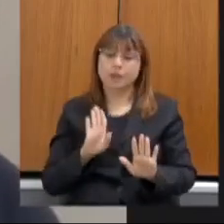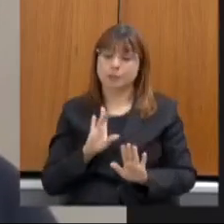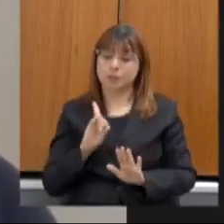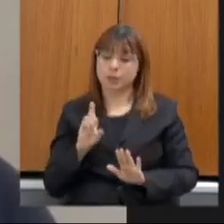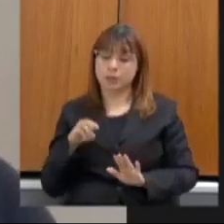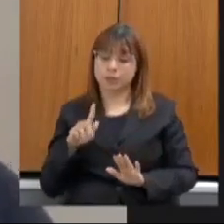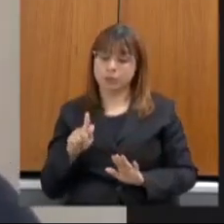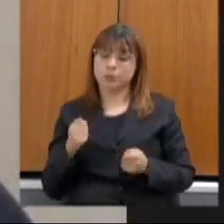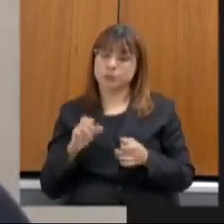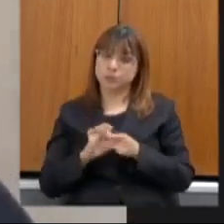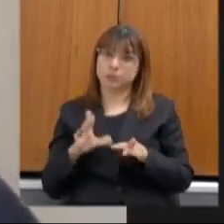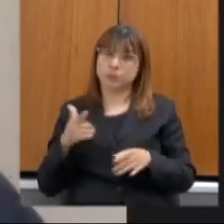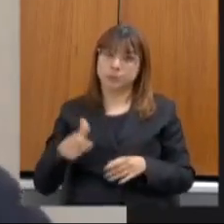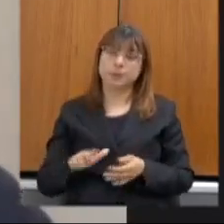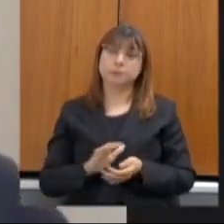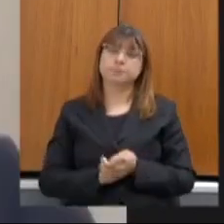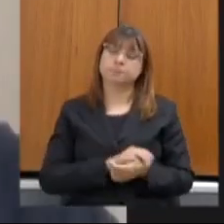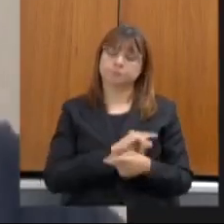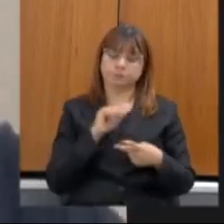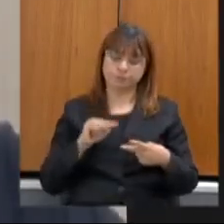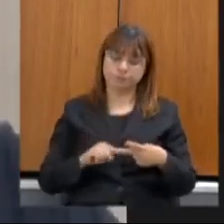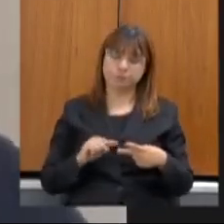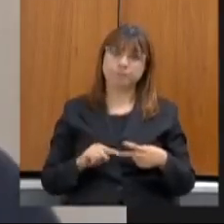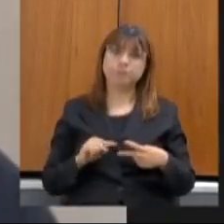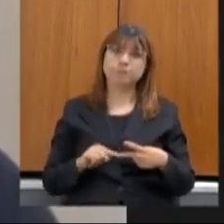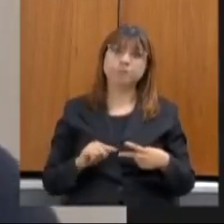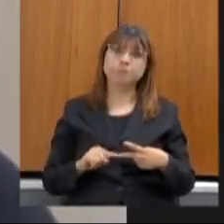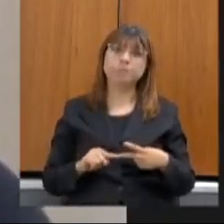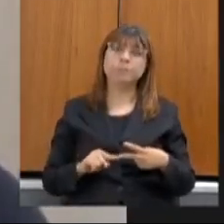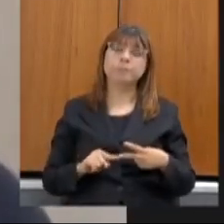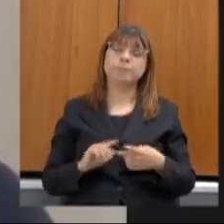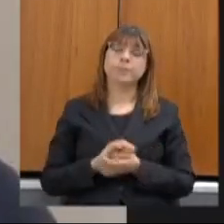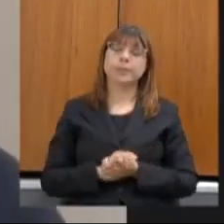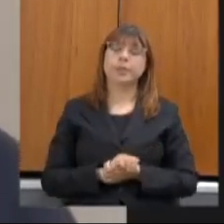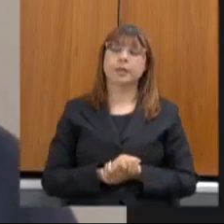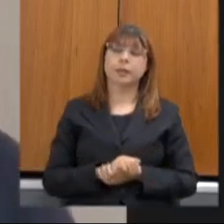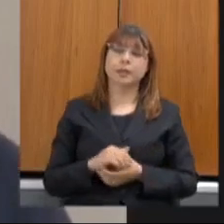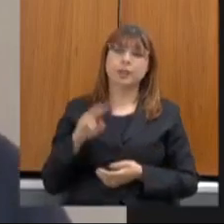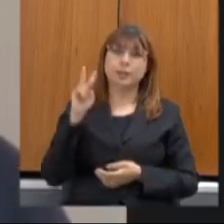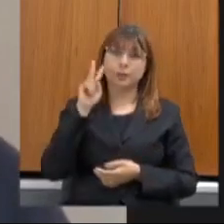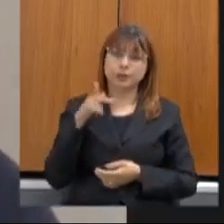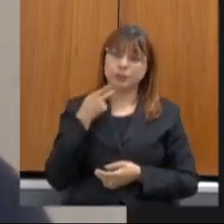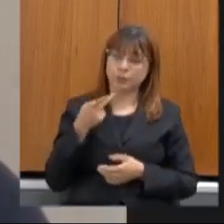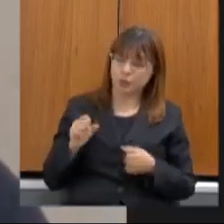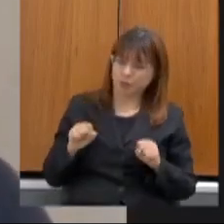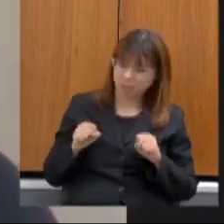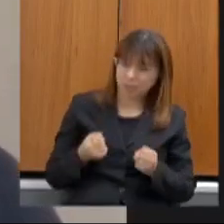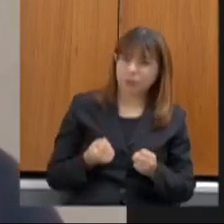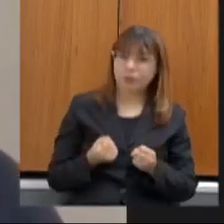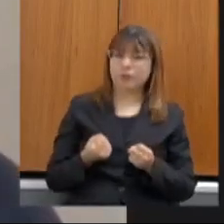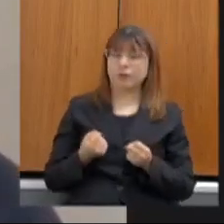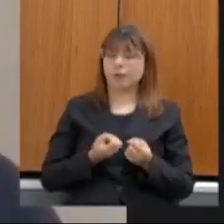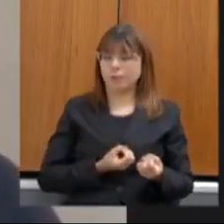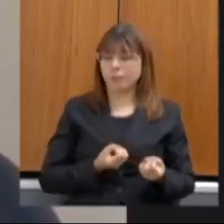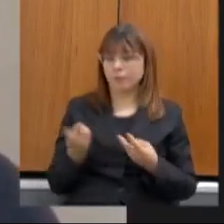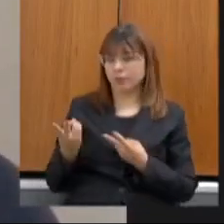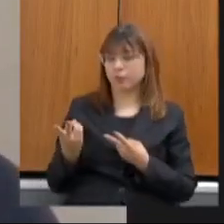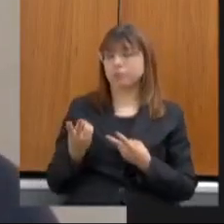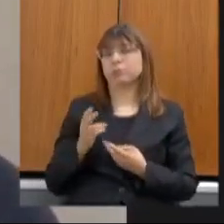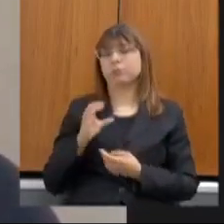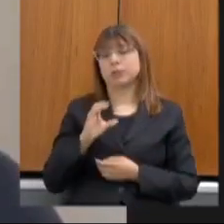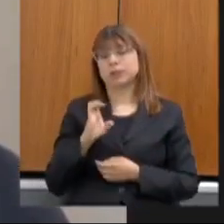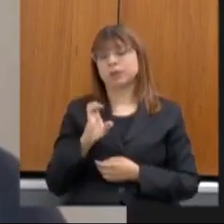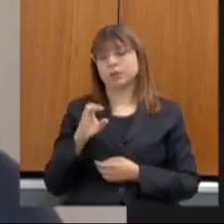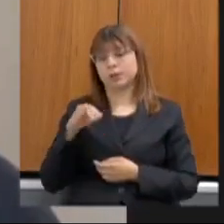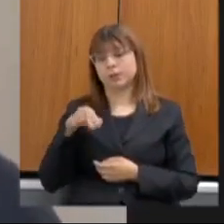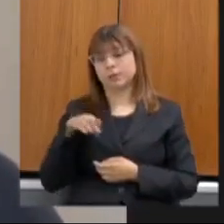gente tem que tomar mais disponível segundo meu caro Fernando eu vi o senhor aí defendendo aí a privatização da Cemig